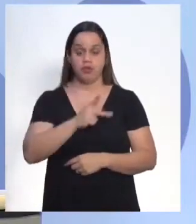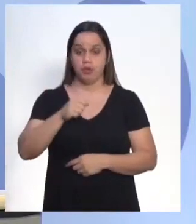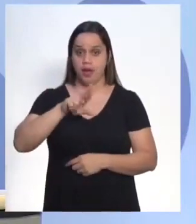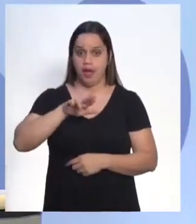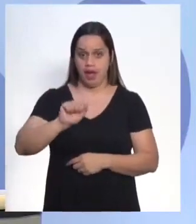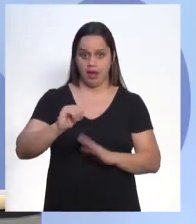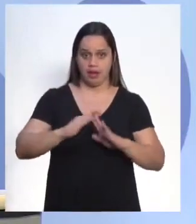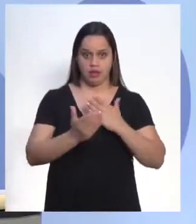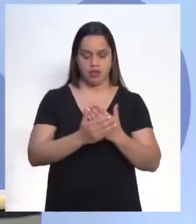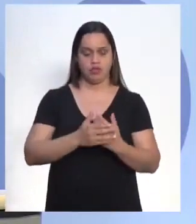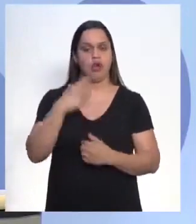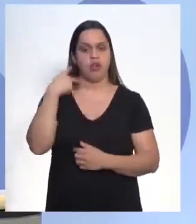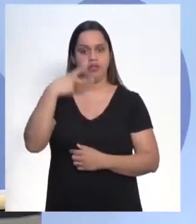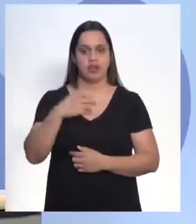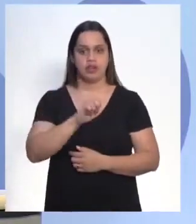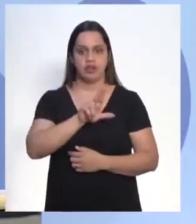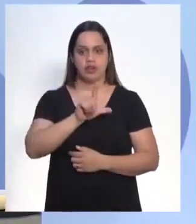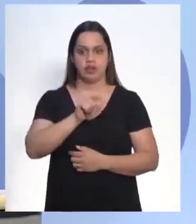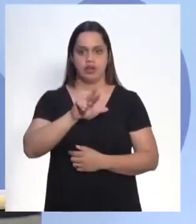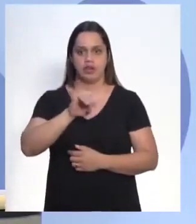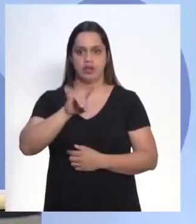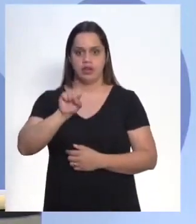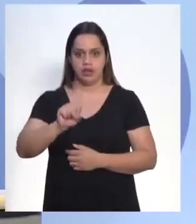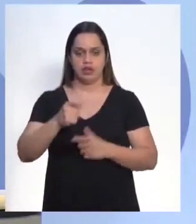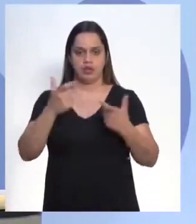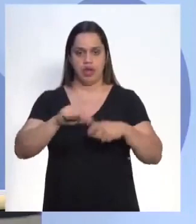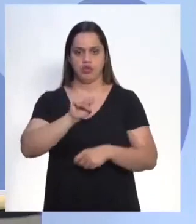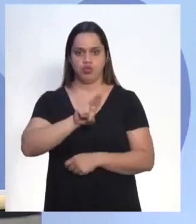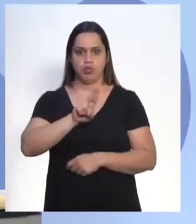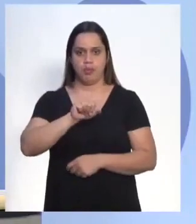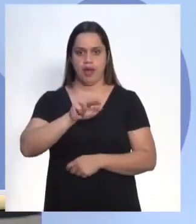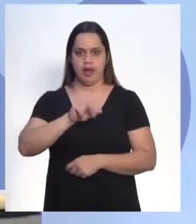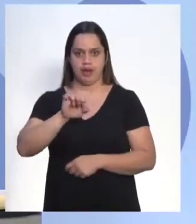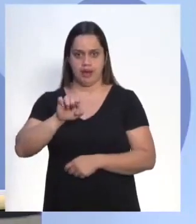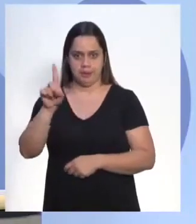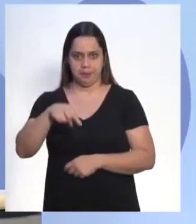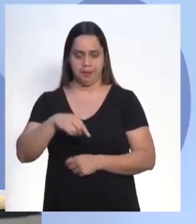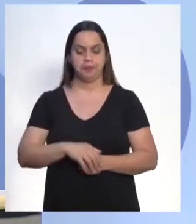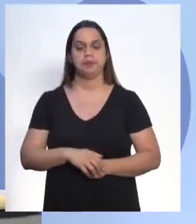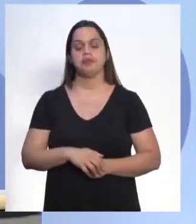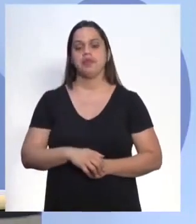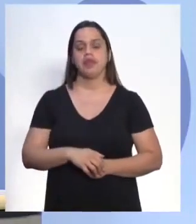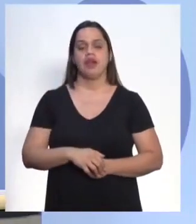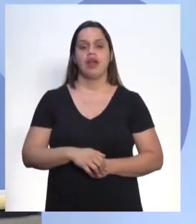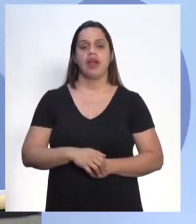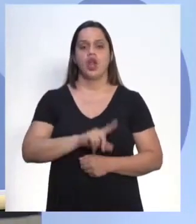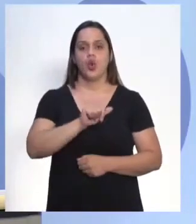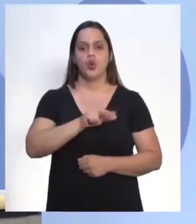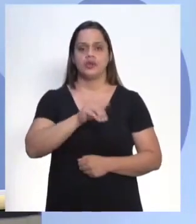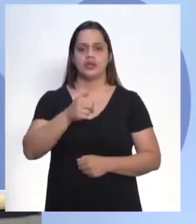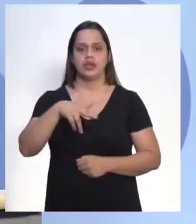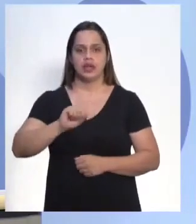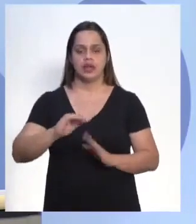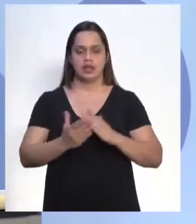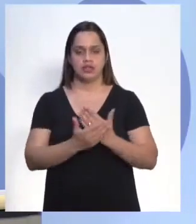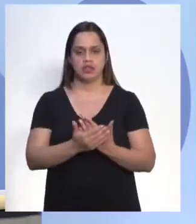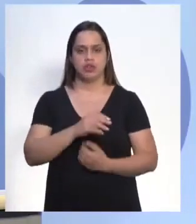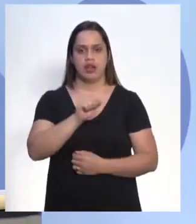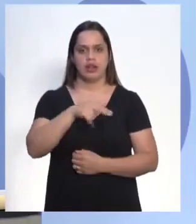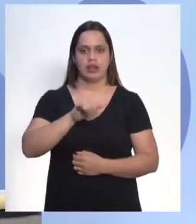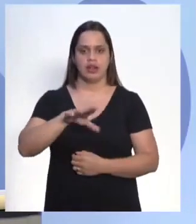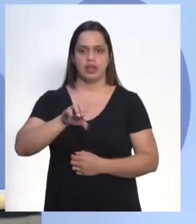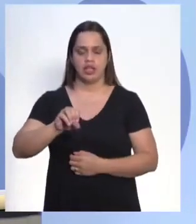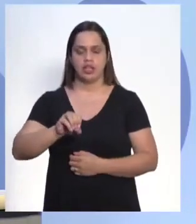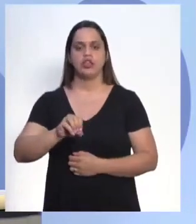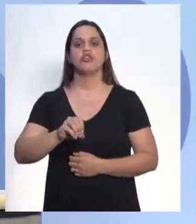da Escola Vereador Euclides Miranda, de Sumaré, cidade de Sumaré. Professora Luciana, da Escola Anísio